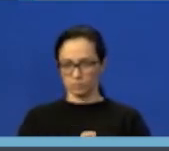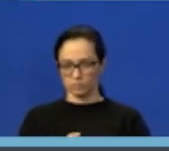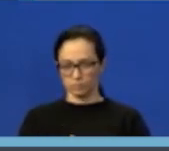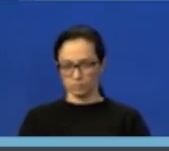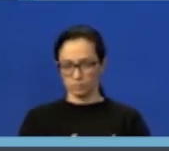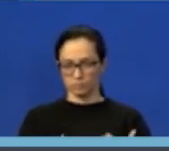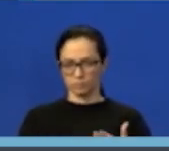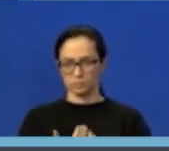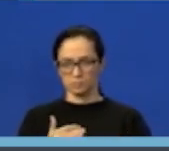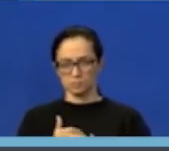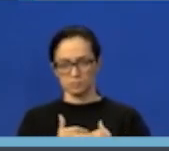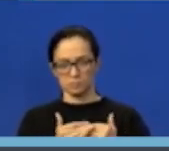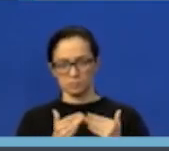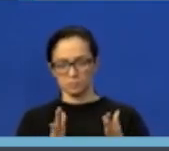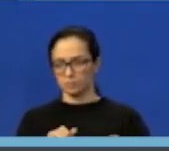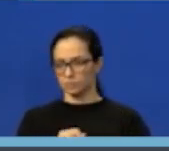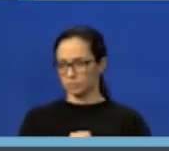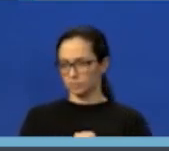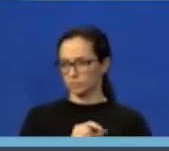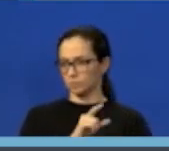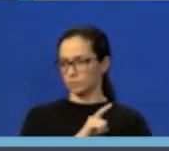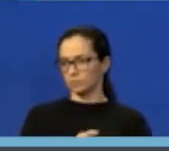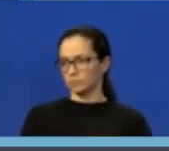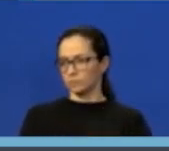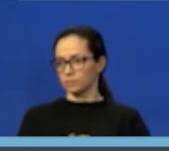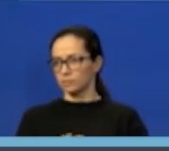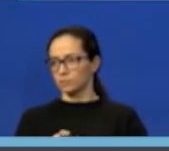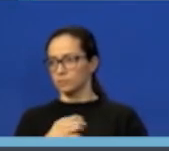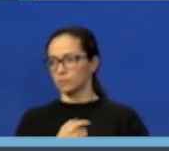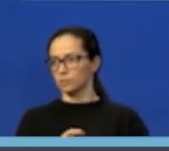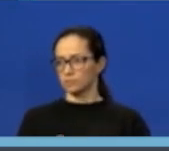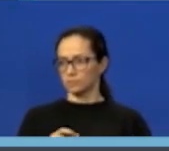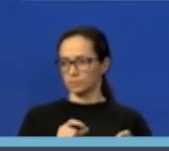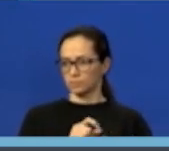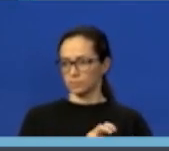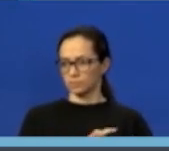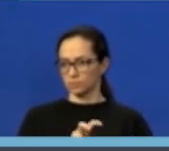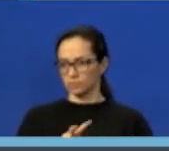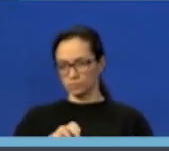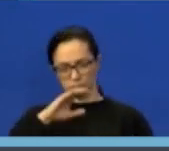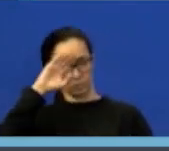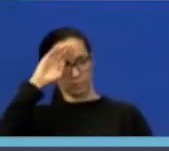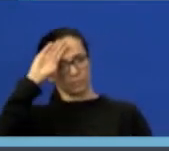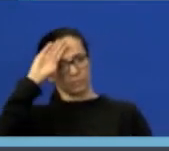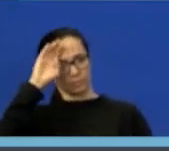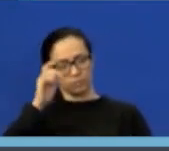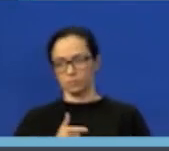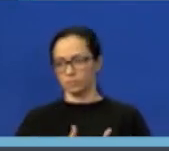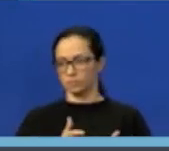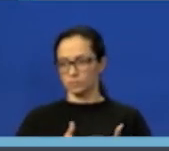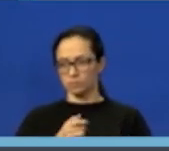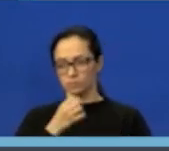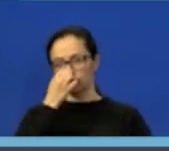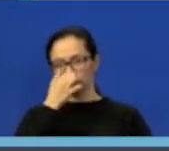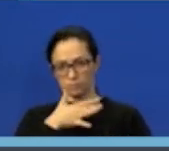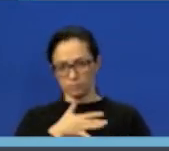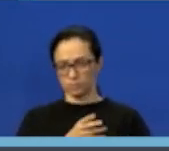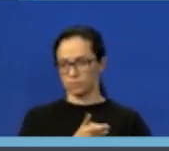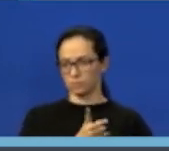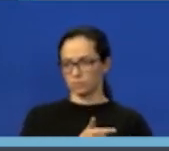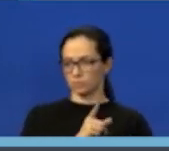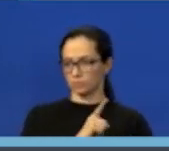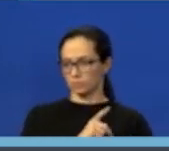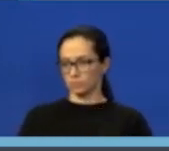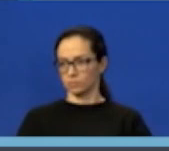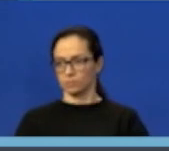algumas partes da ferida, mas não outras. E sinais sistêmicos de infecção, como febre, leucocitose, aumento repentino da glicemia. E o